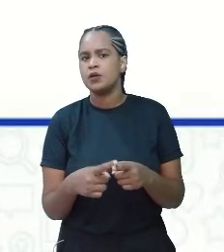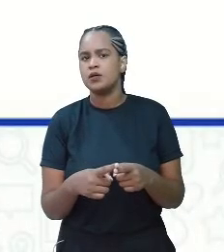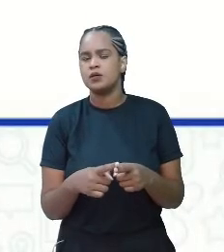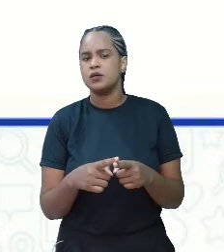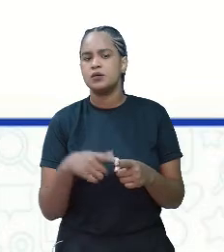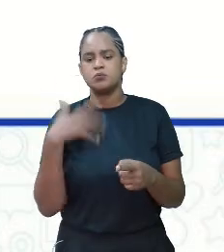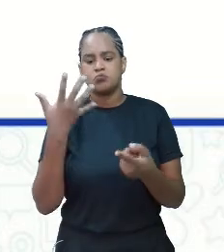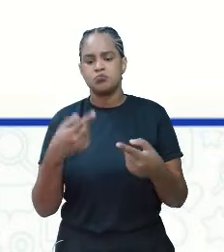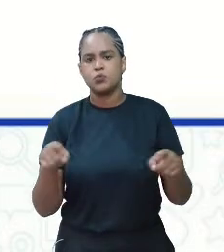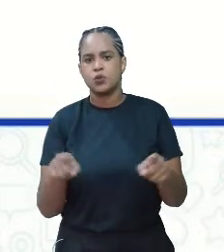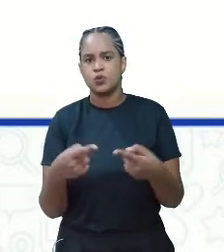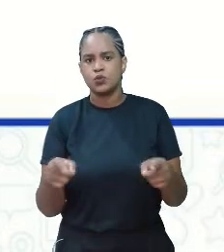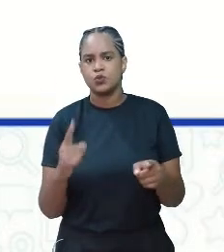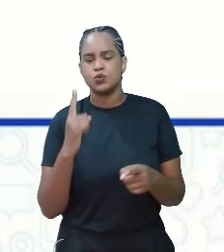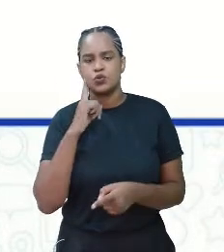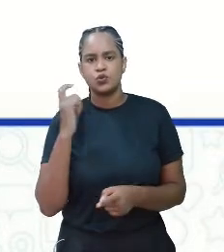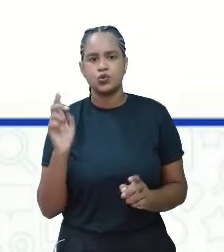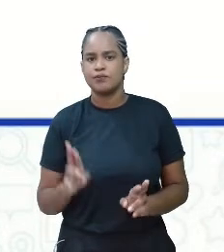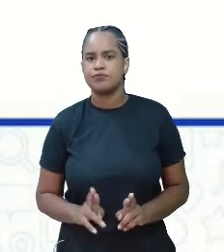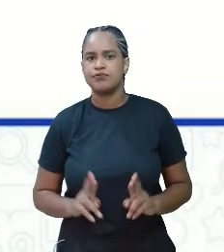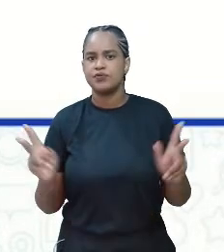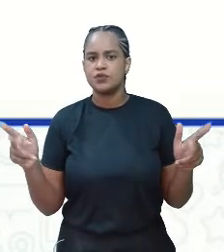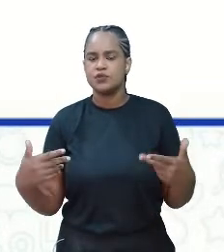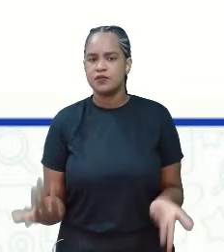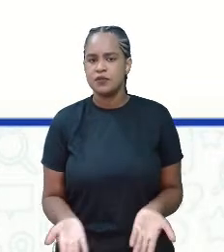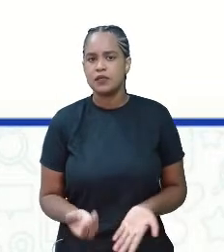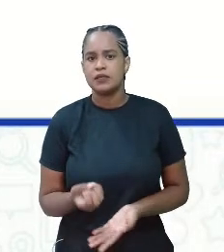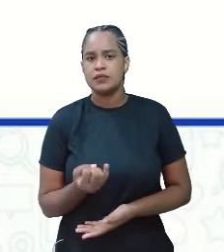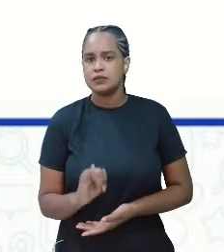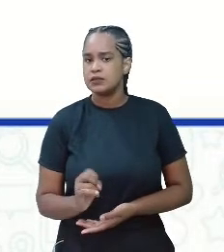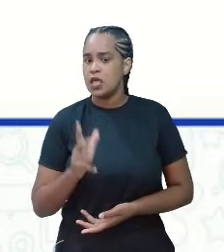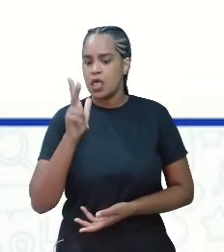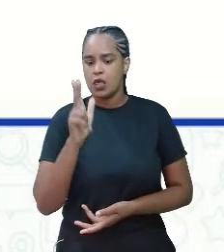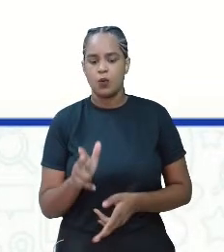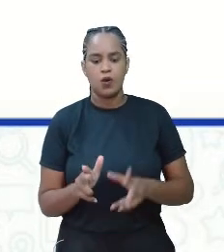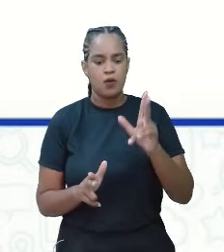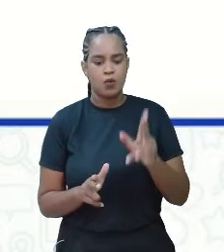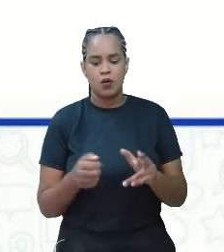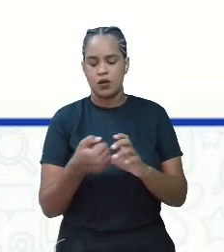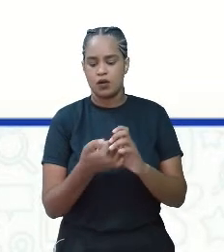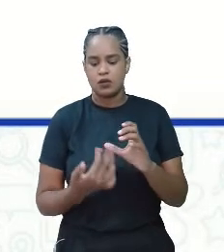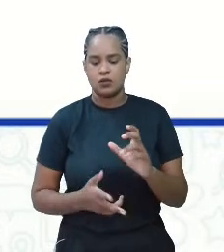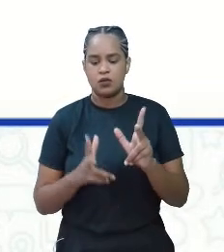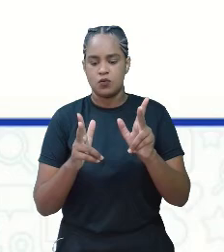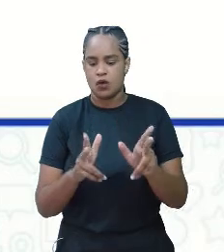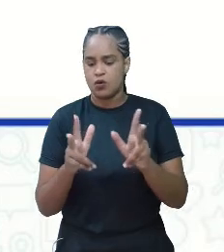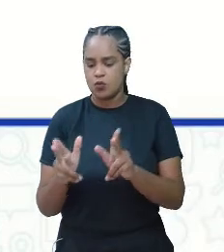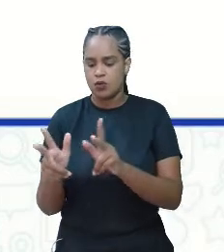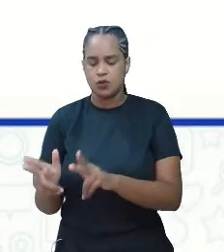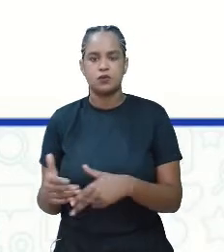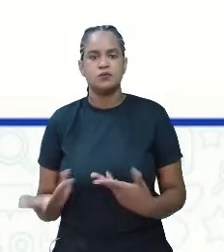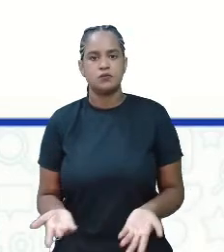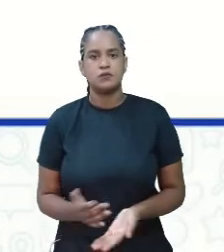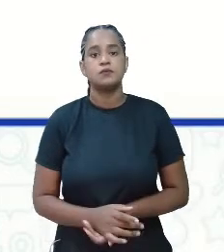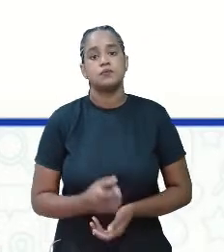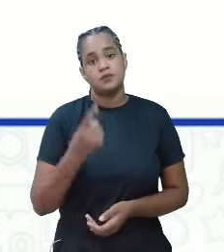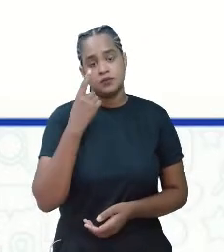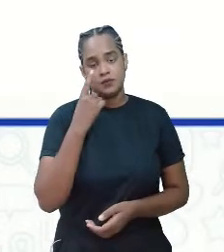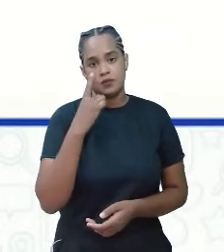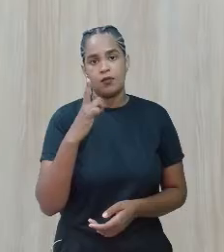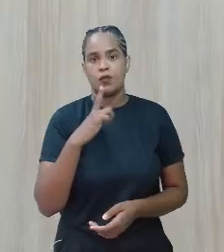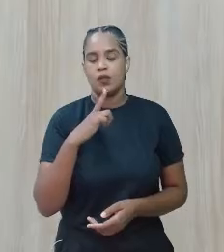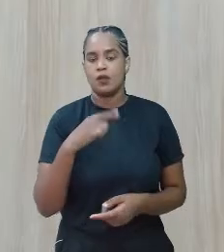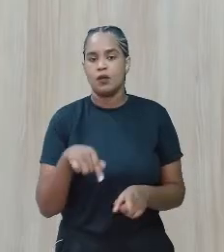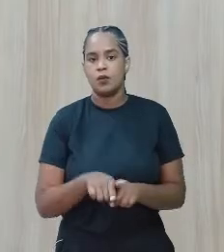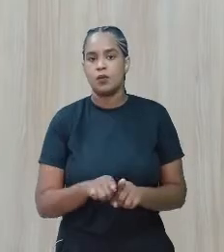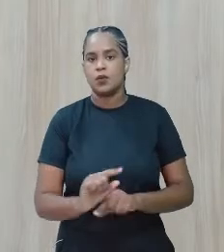conseguir produzir uma sonoridade diferente se ele tem uma mesma, com as cordas todas iguais? É aí também onde